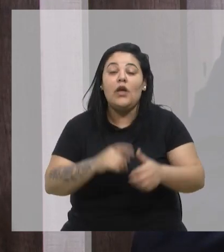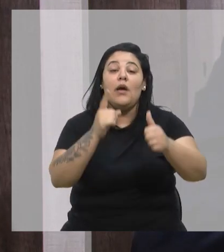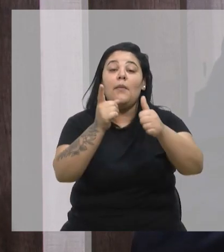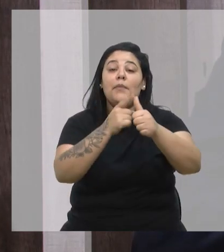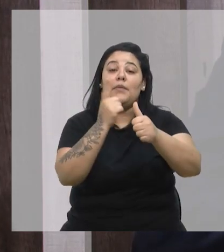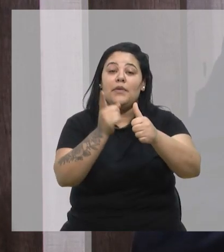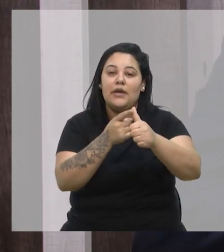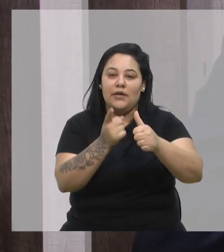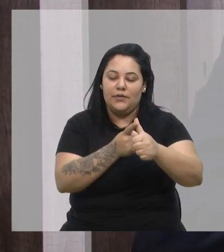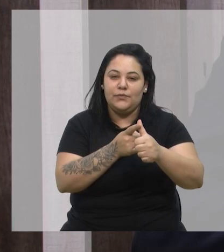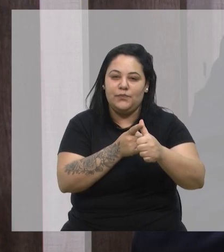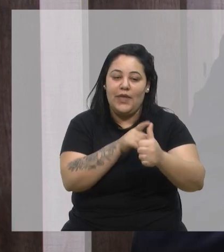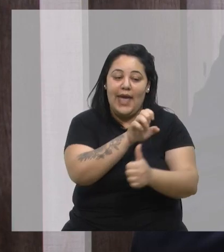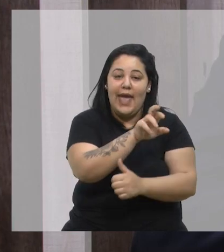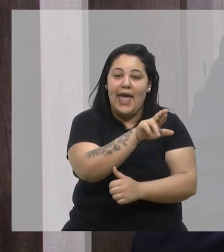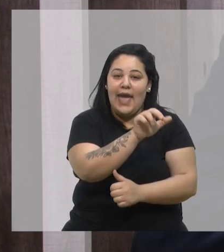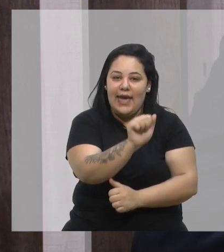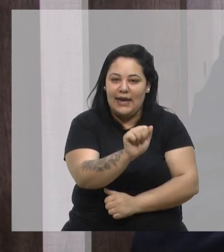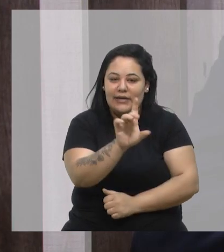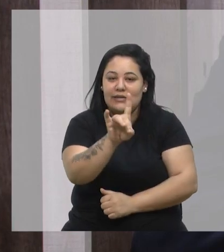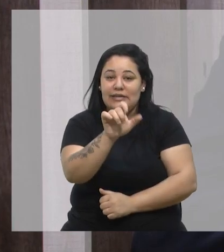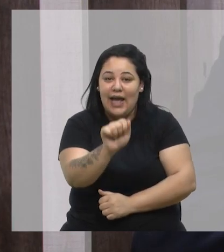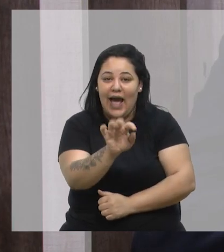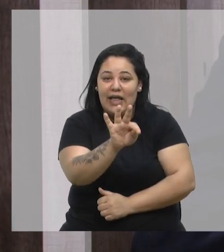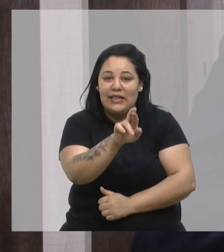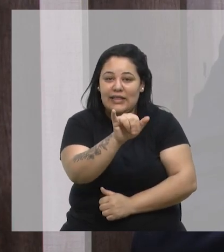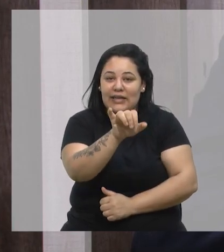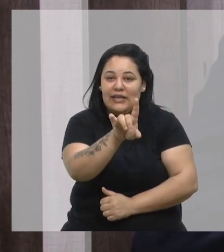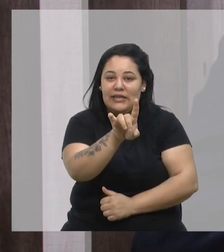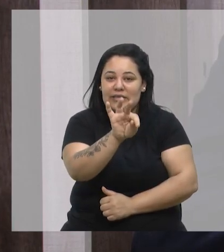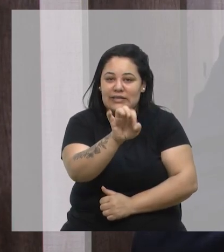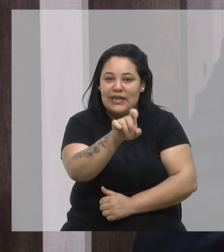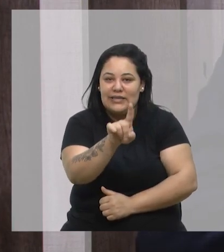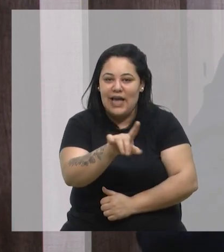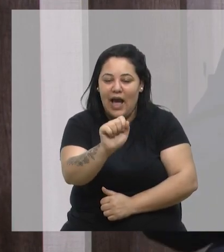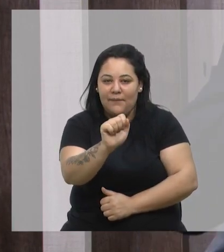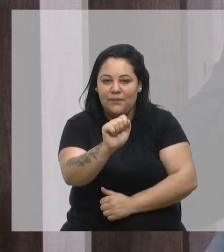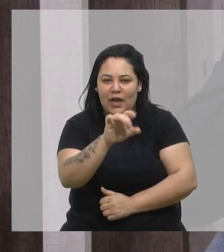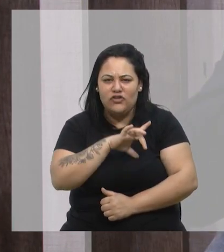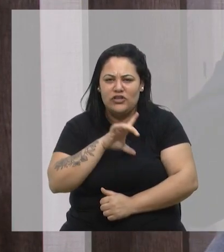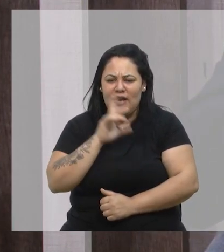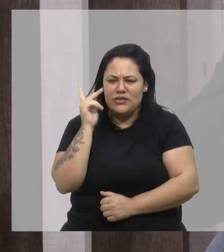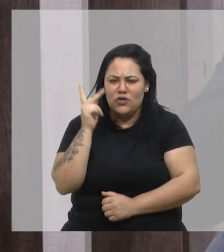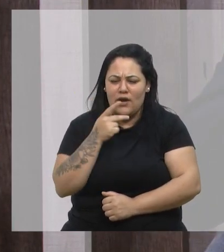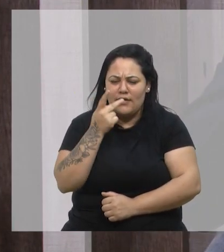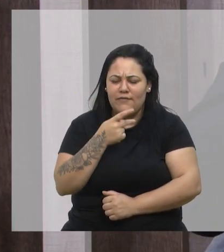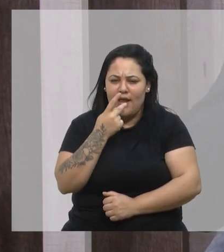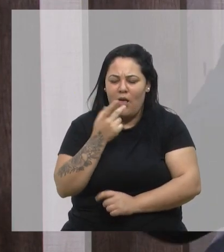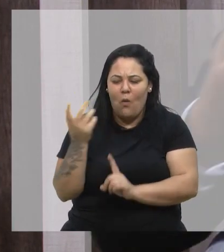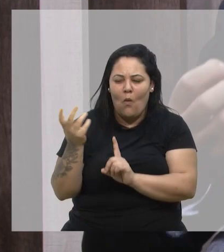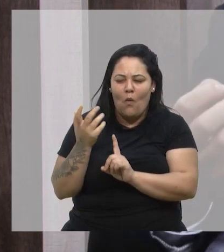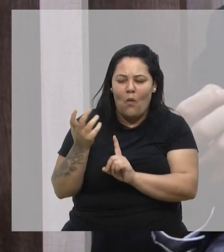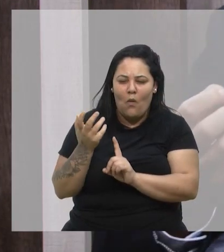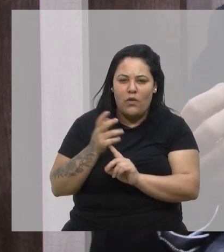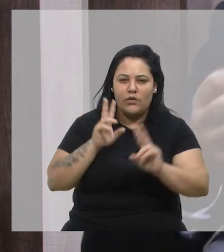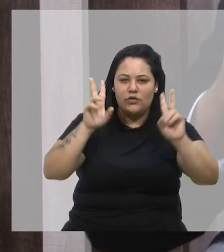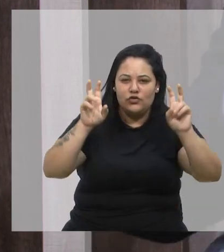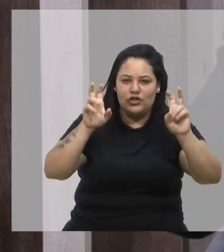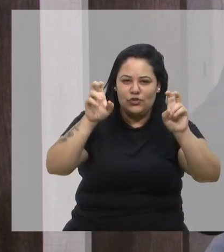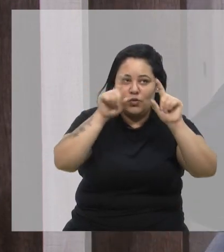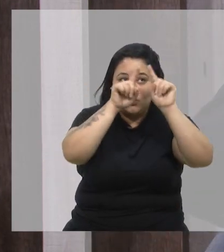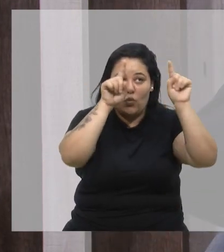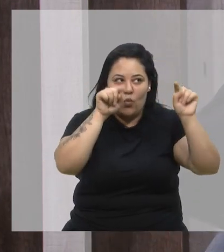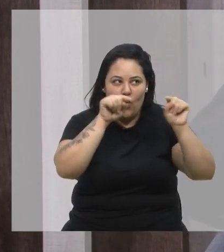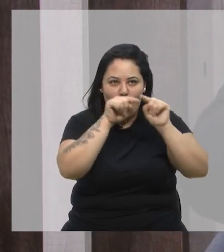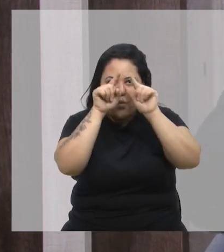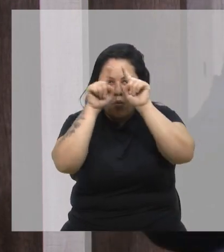por conto. Primeiro, a Era da Tristeza, digamos assim, nós temos o conto que inspira e